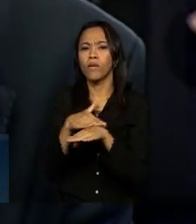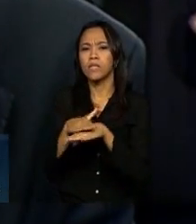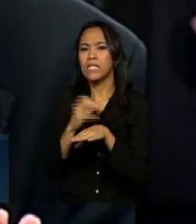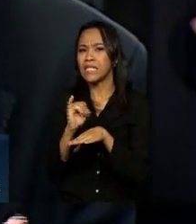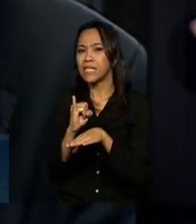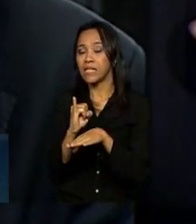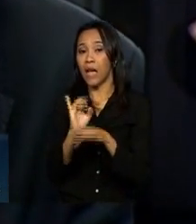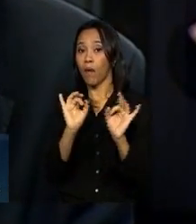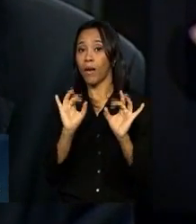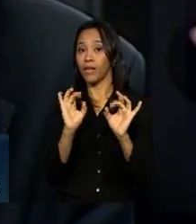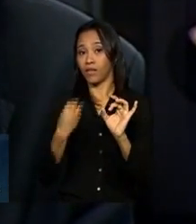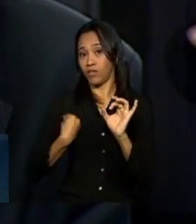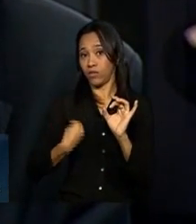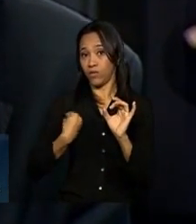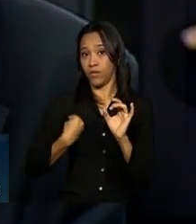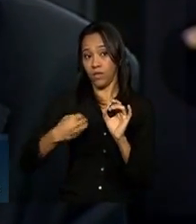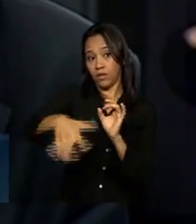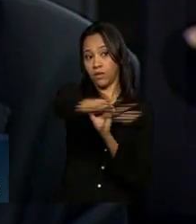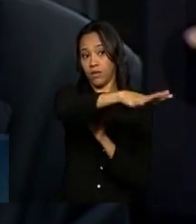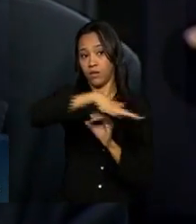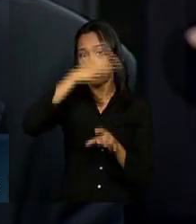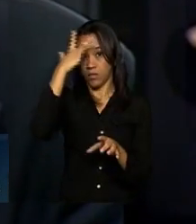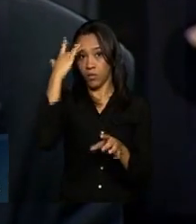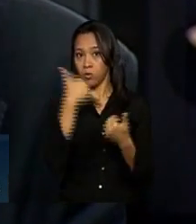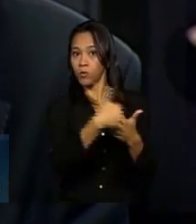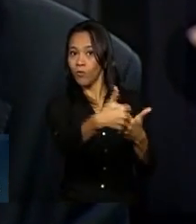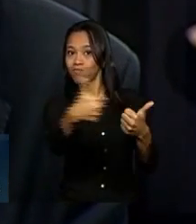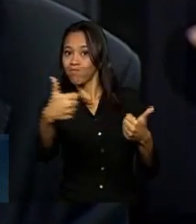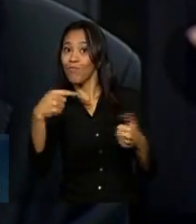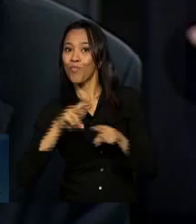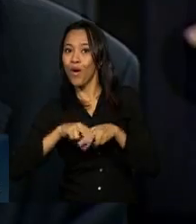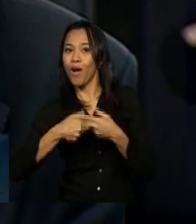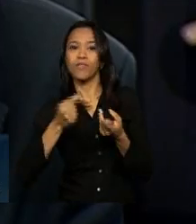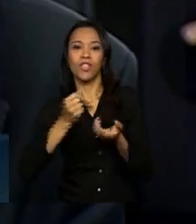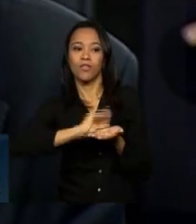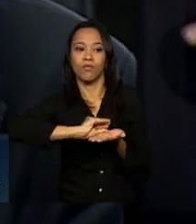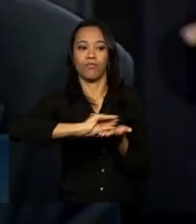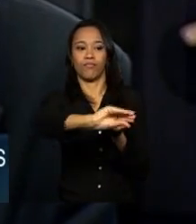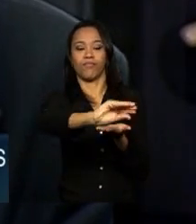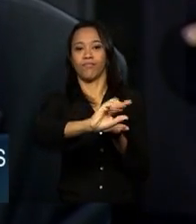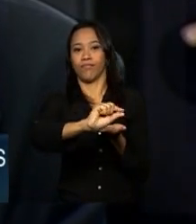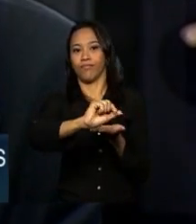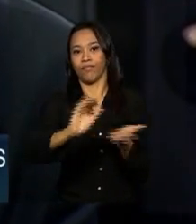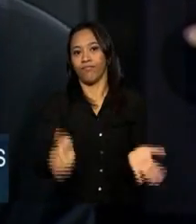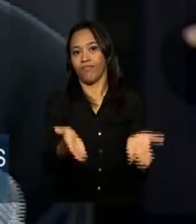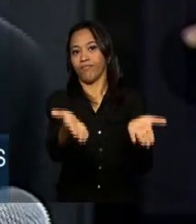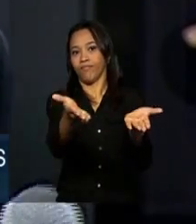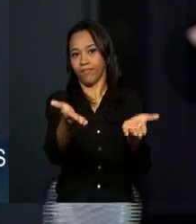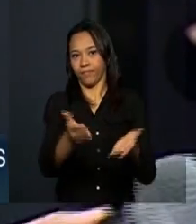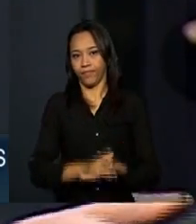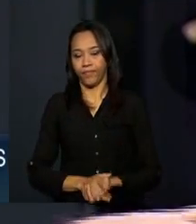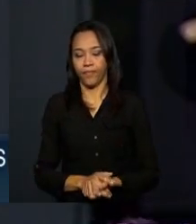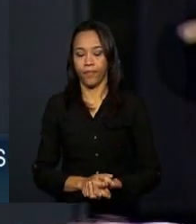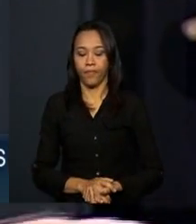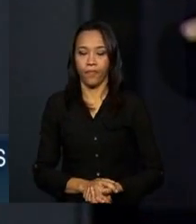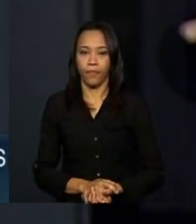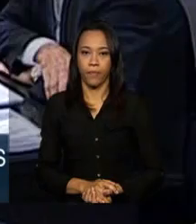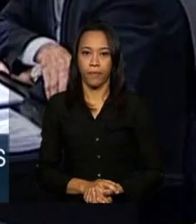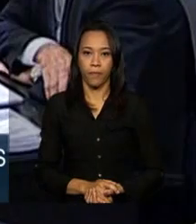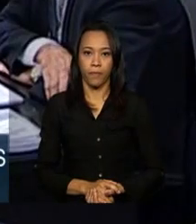acho que ao longo desse ano Nós já vamos ter esses indicadores aqui na próximo balanço a gente já pode apresentar o que que aconteceu